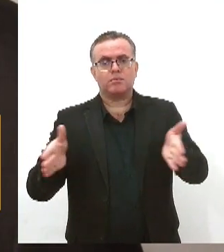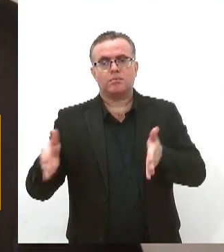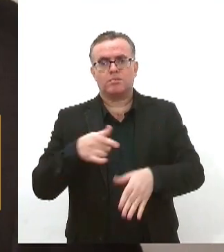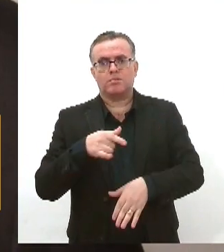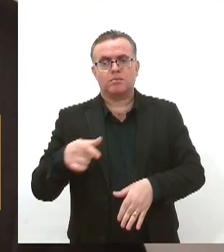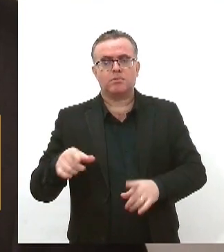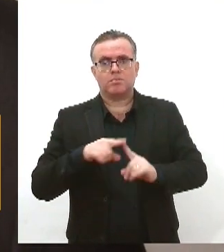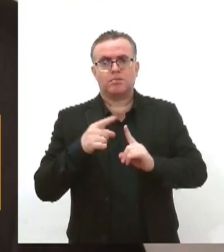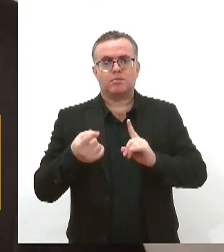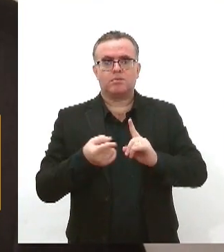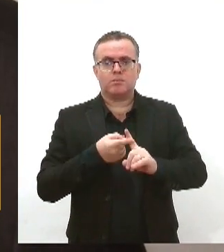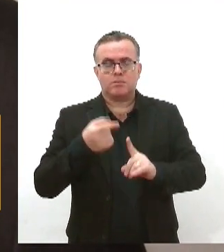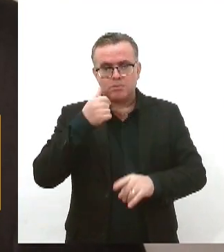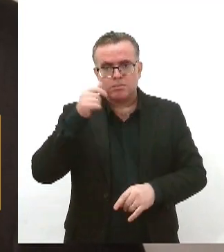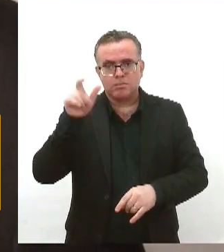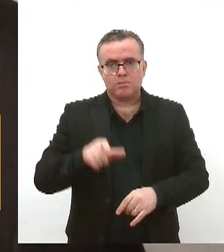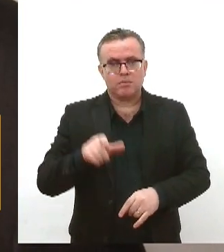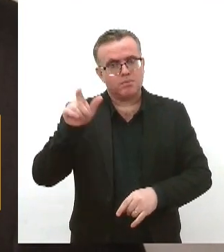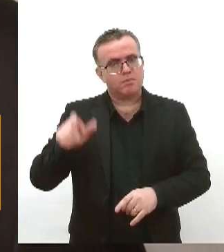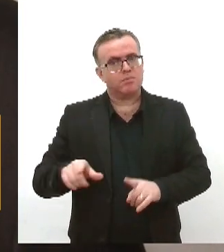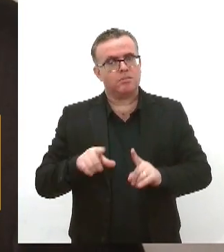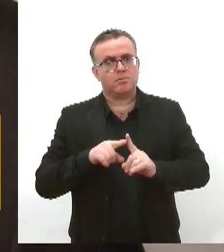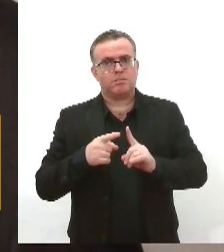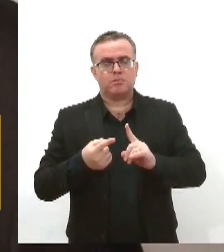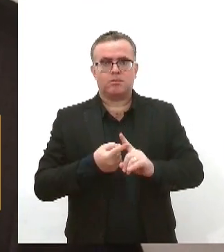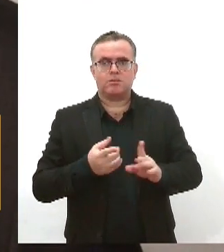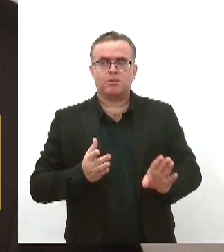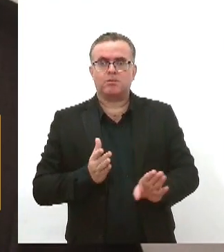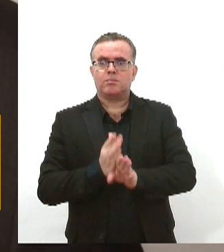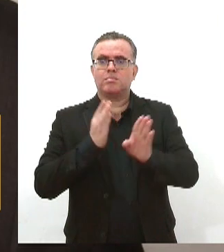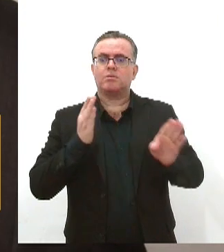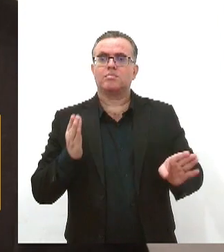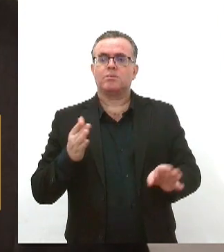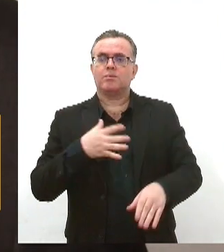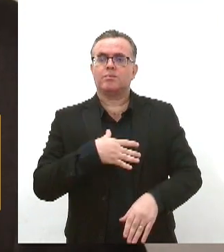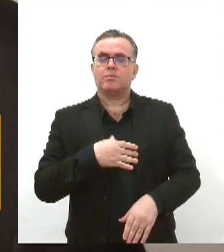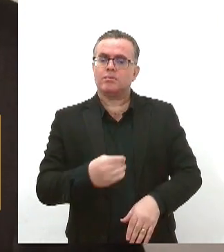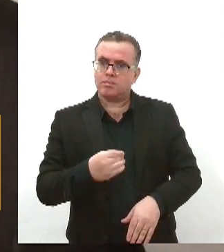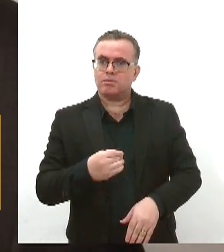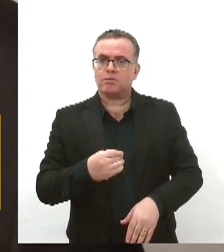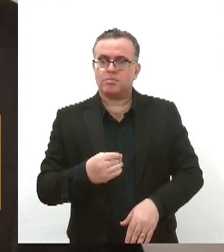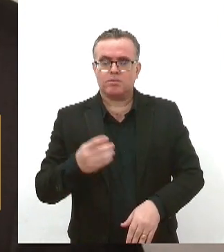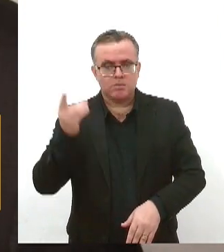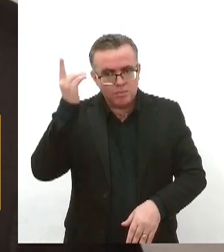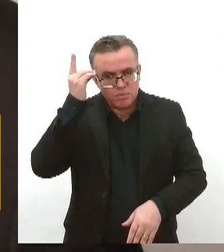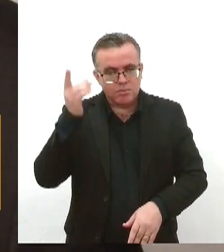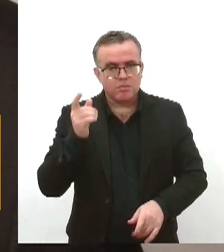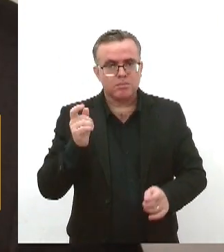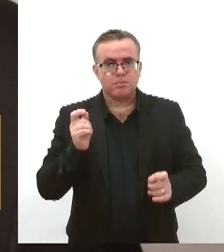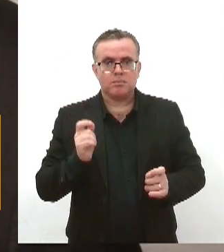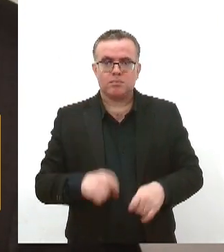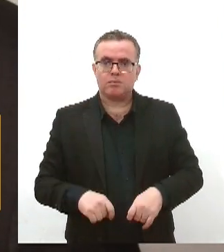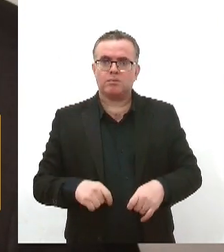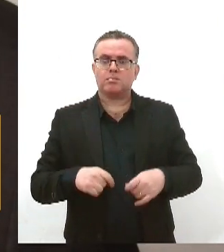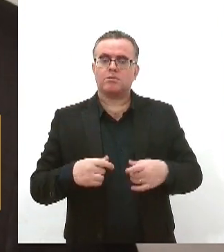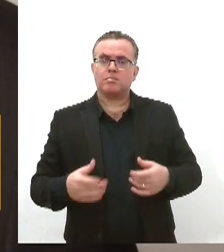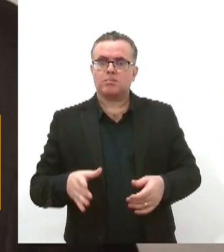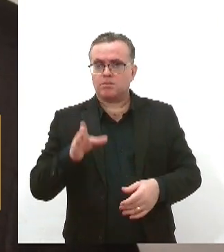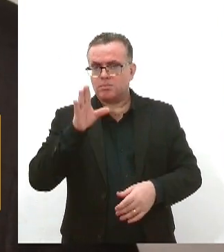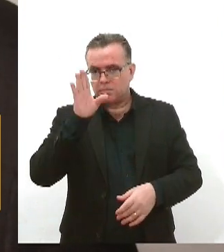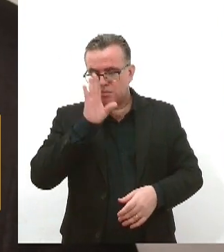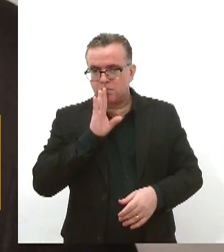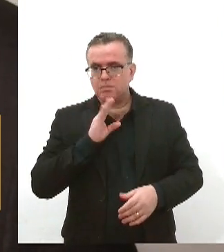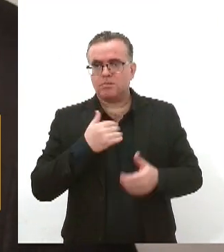das mulheres que tenham constatado que o filho tem síndrome de Down, e concede gratuidade no transporte